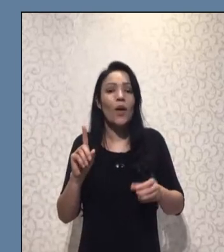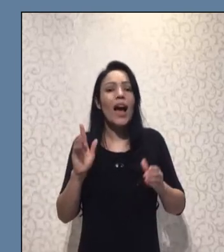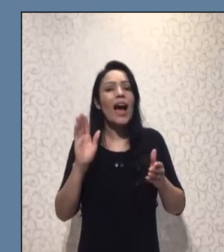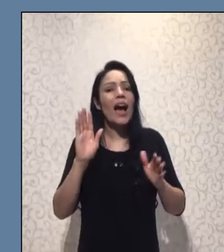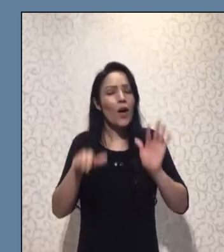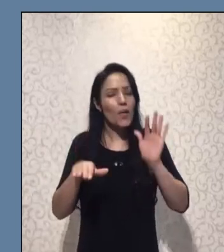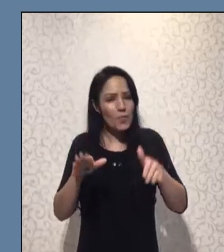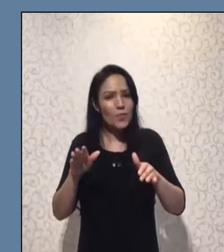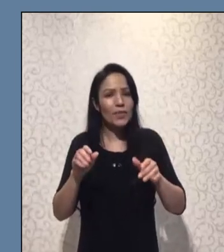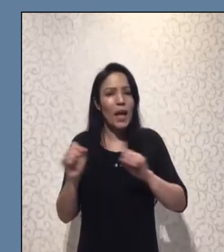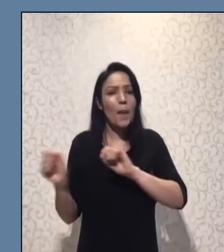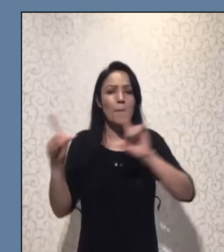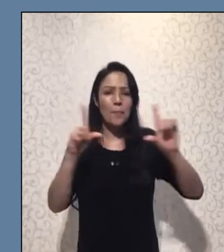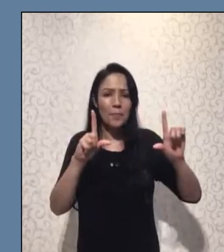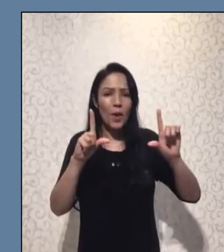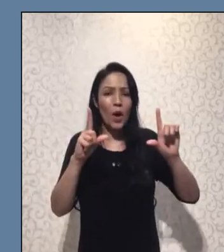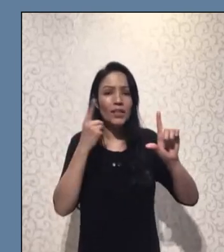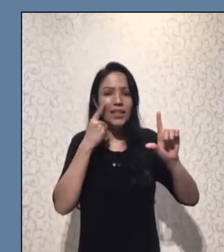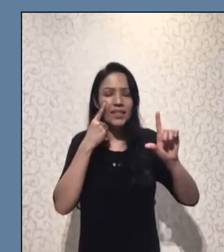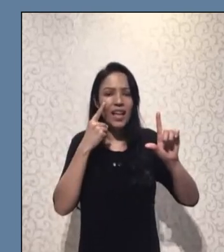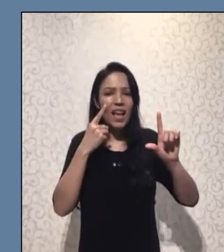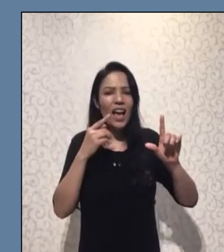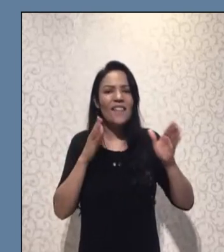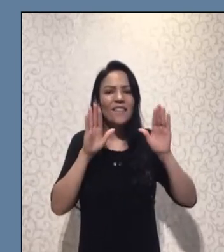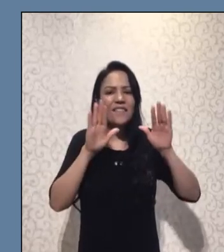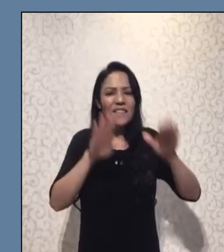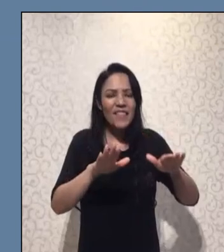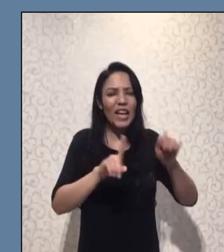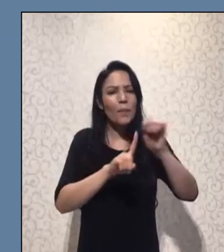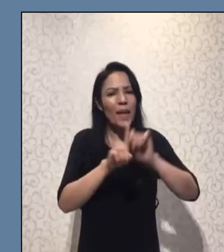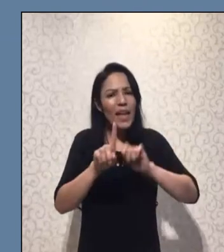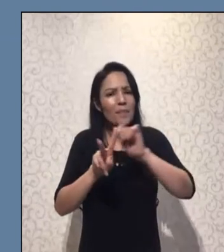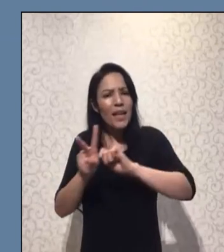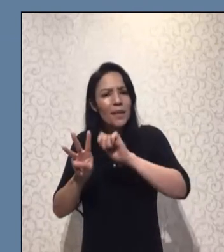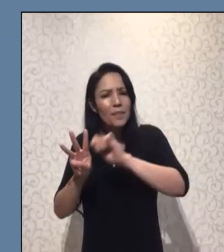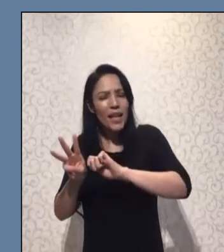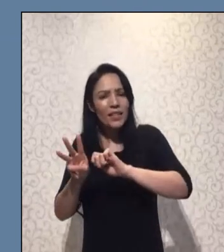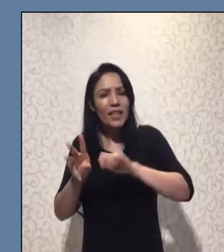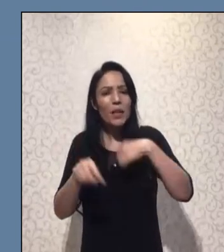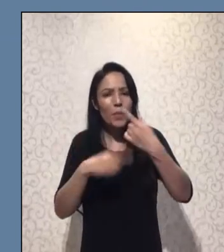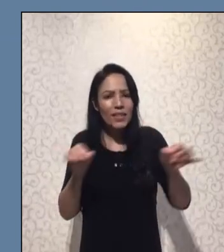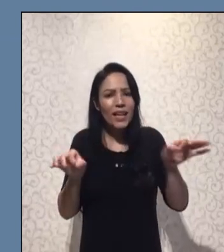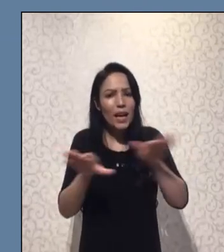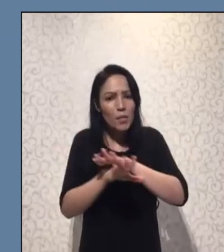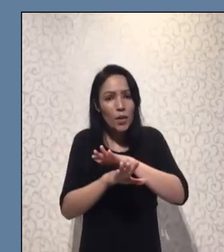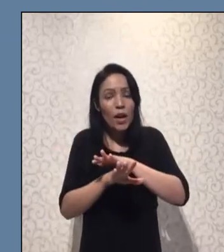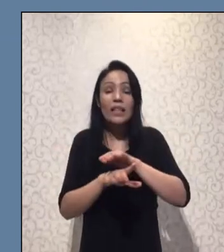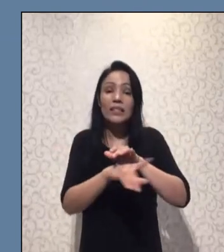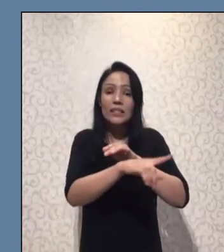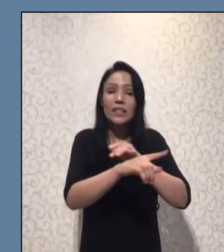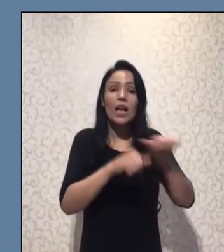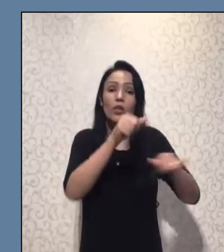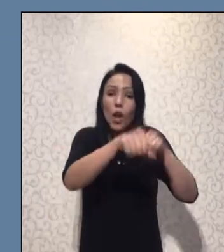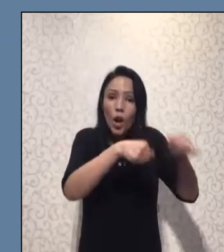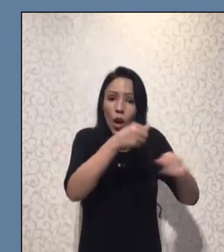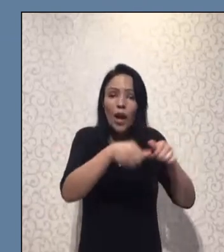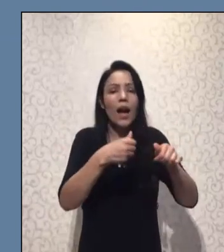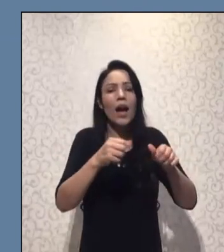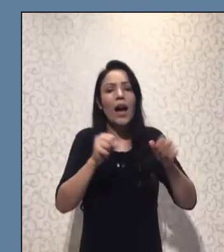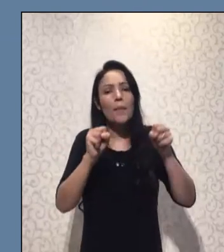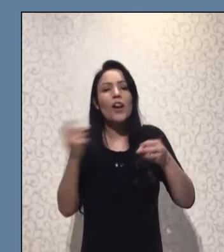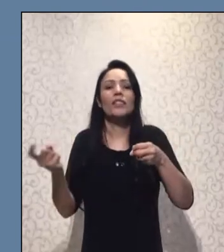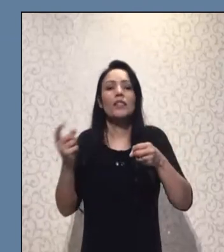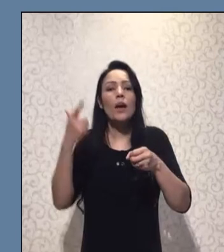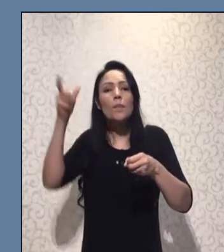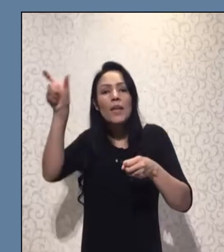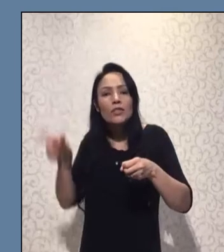né? De atualizar, mas criar canais de escuta e canais com a sociedade que permitam desestabilizar,